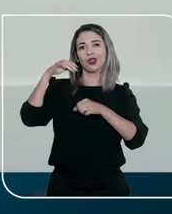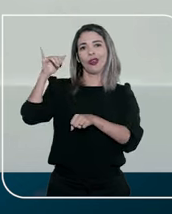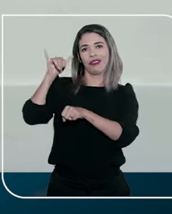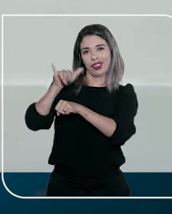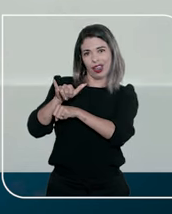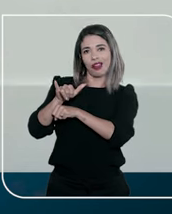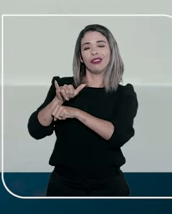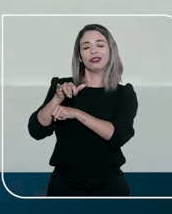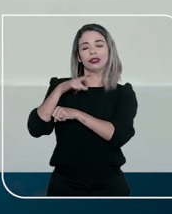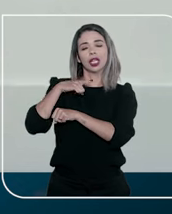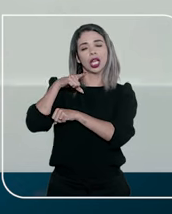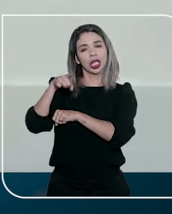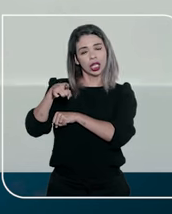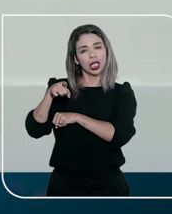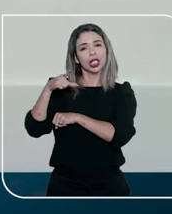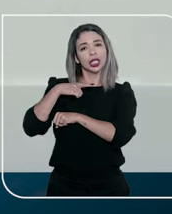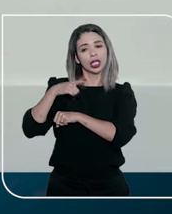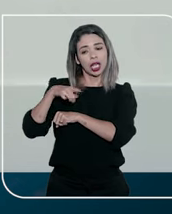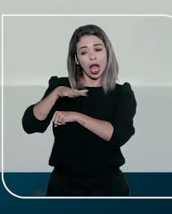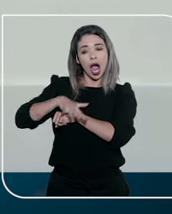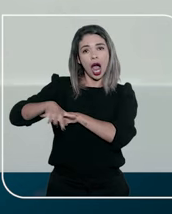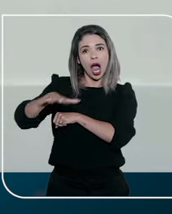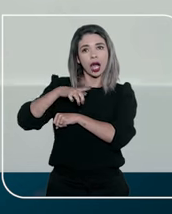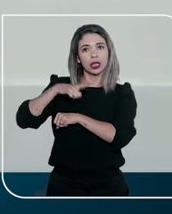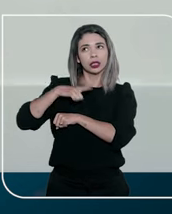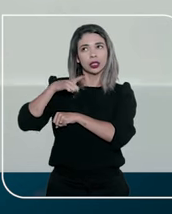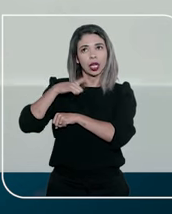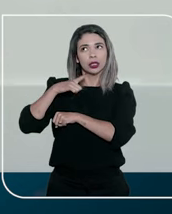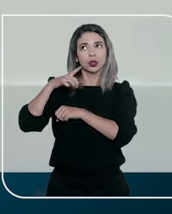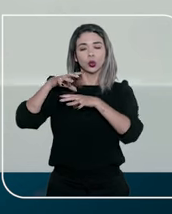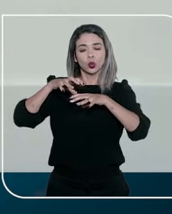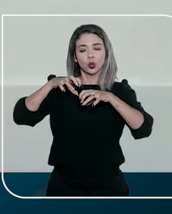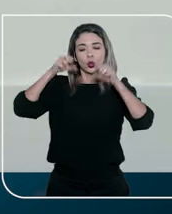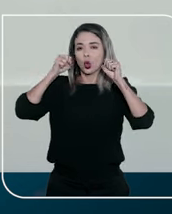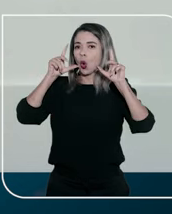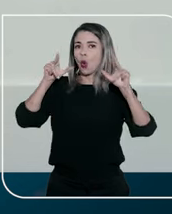ele vai num ambiente pressurizado exatamente igual aos passageiros.